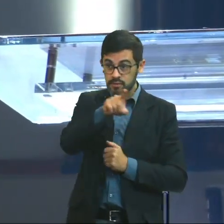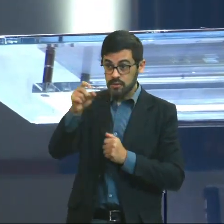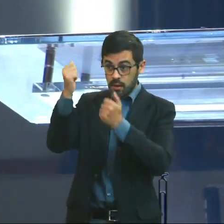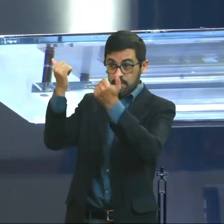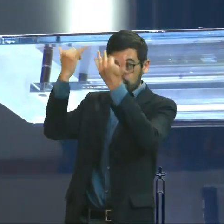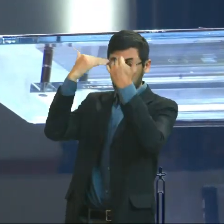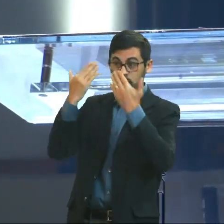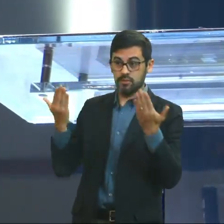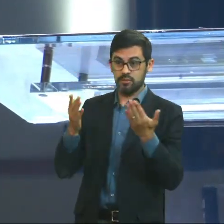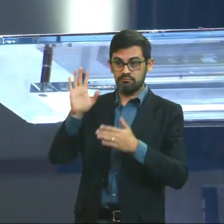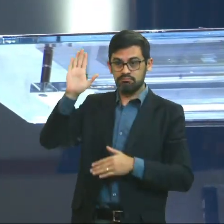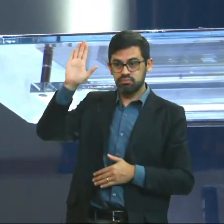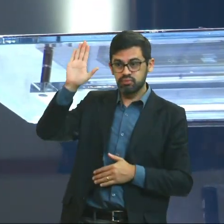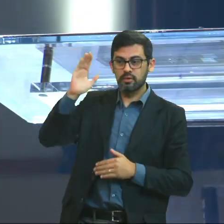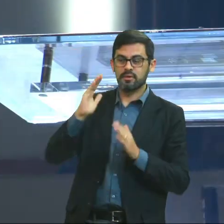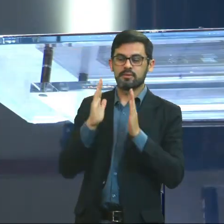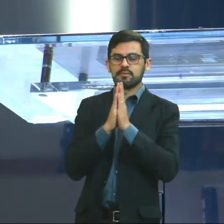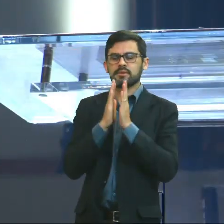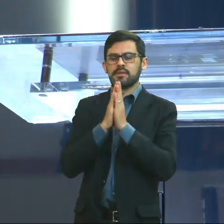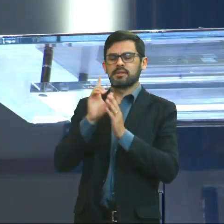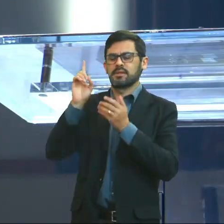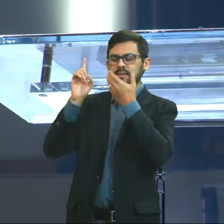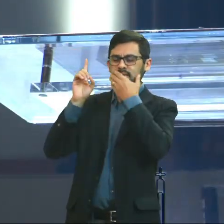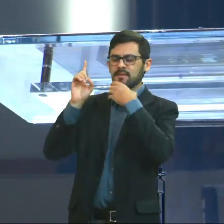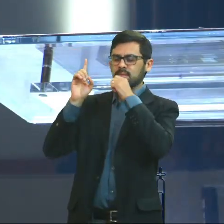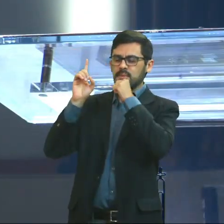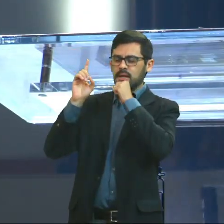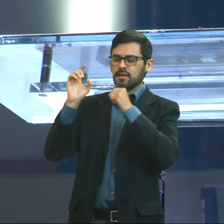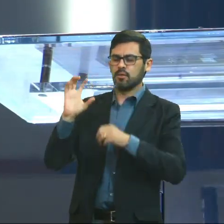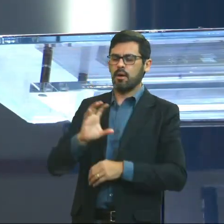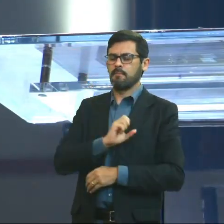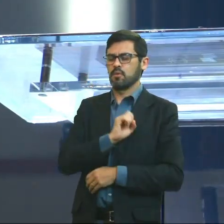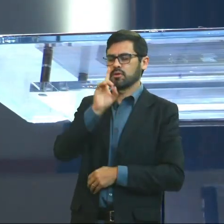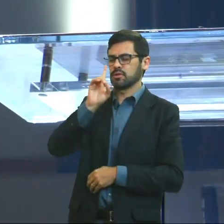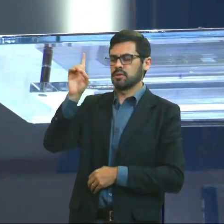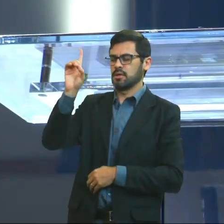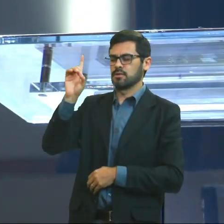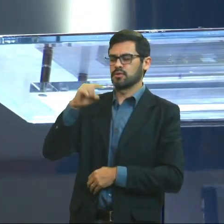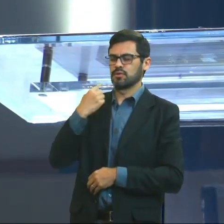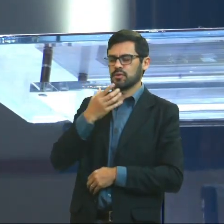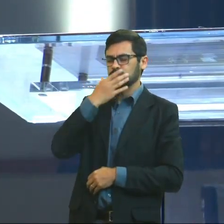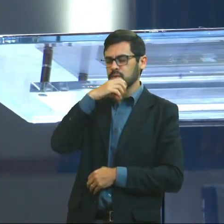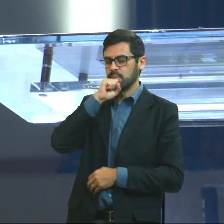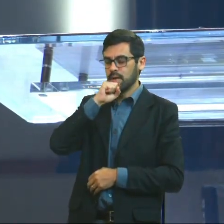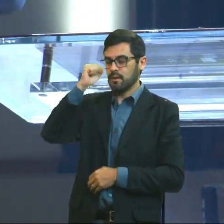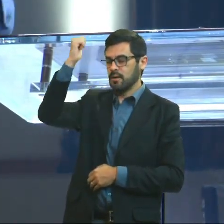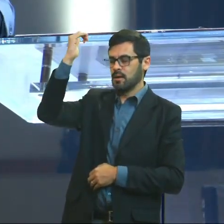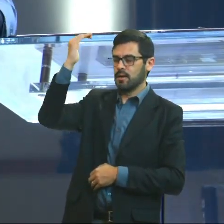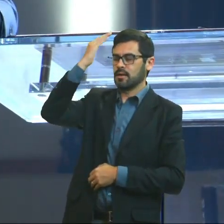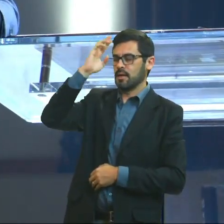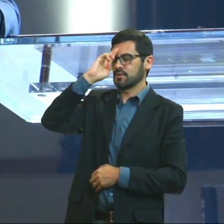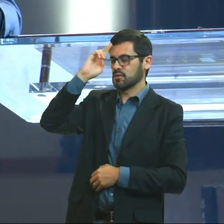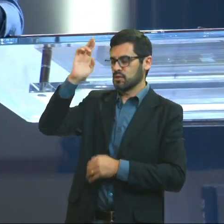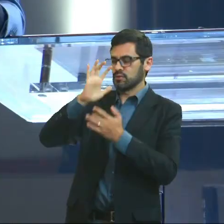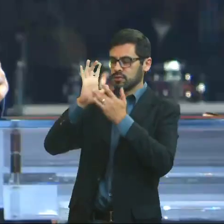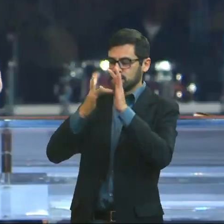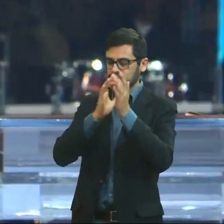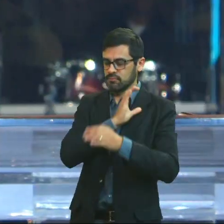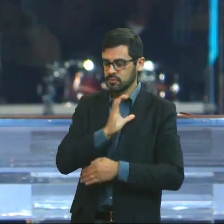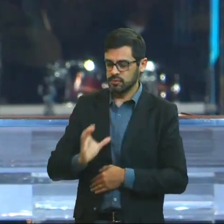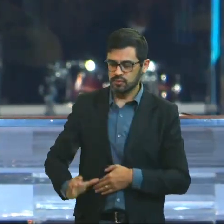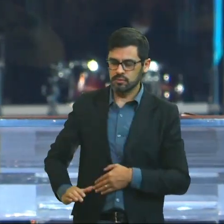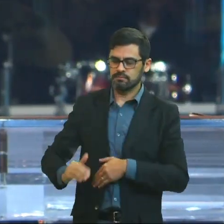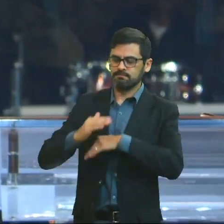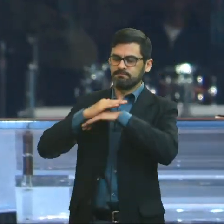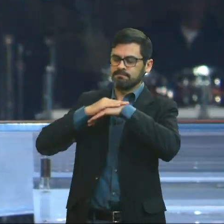aqui hoje? Então vamos orar. Pai, que o amor de Deus, o nosso Pai, a graça de nosso Senhor Jesus Cristo e